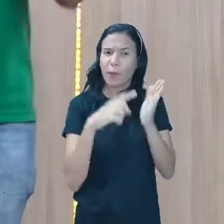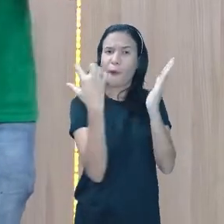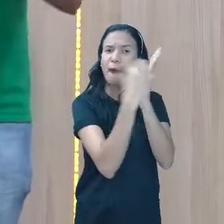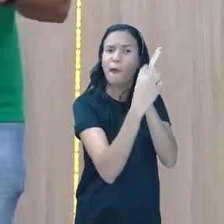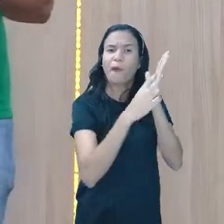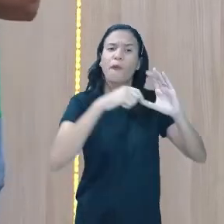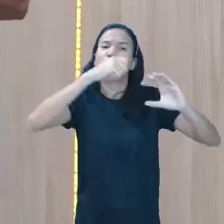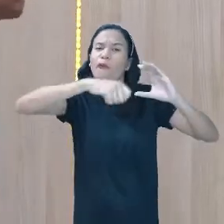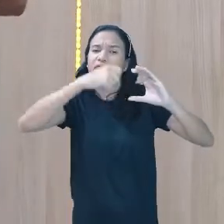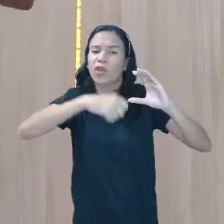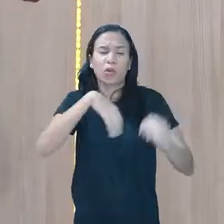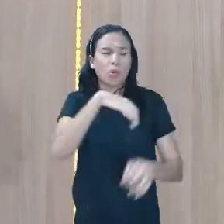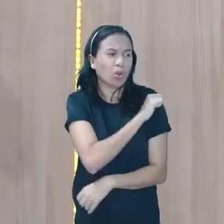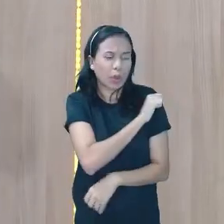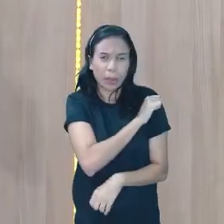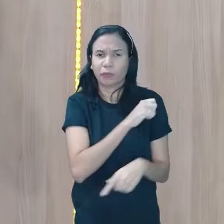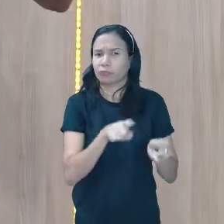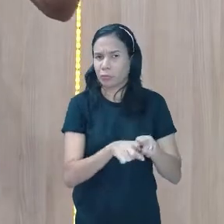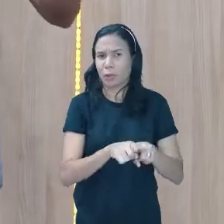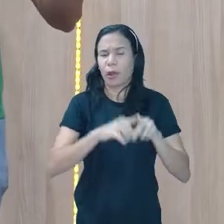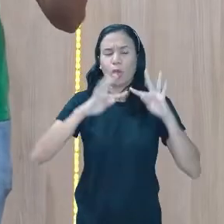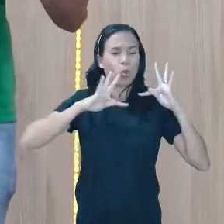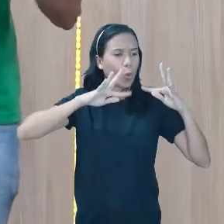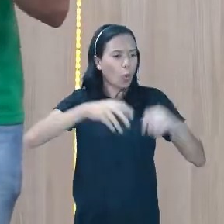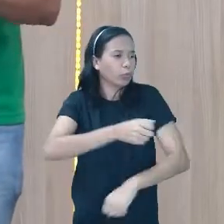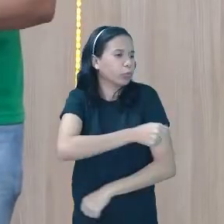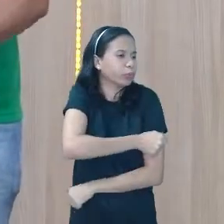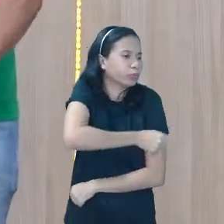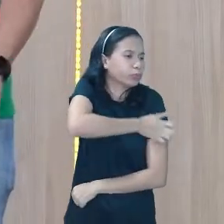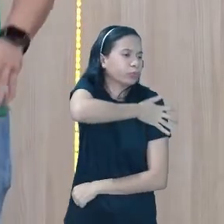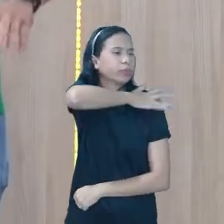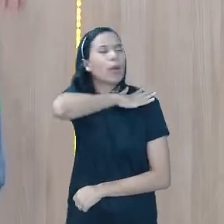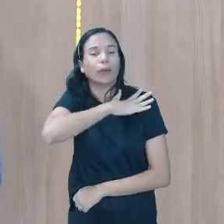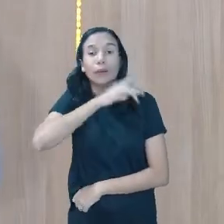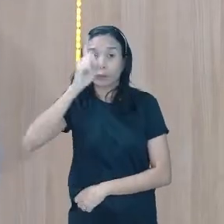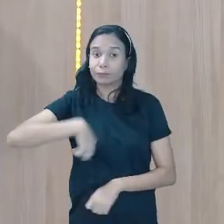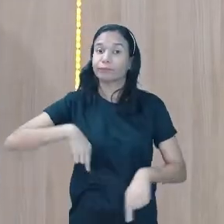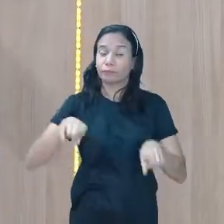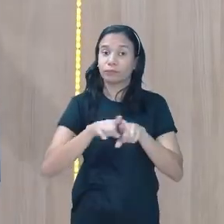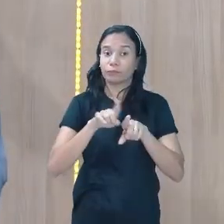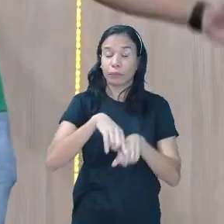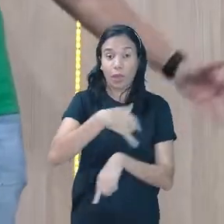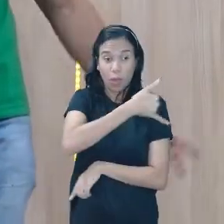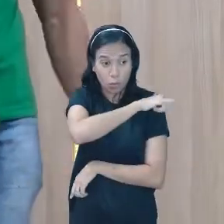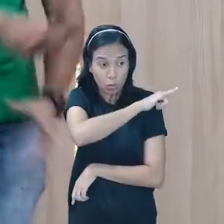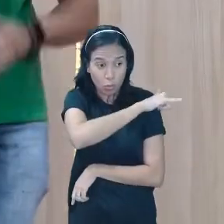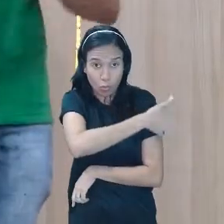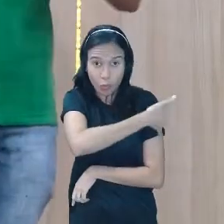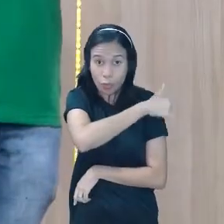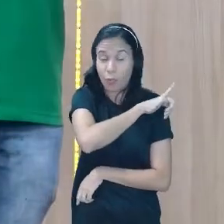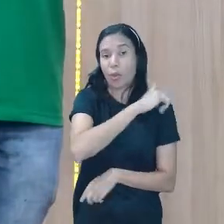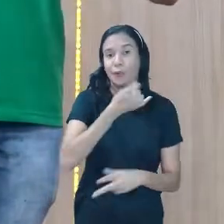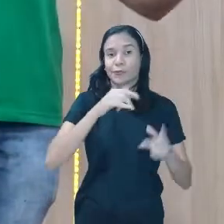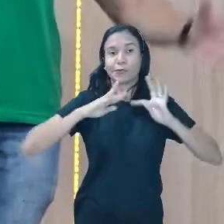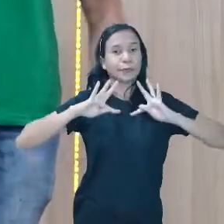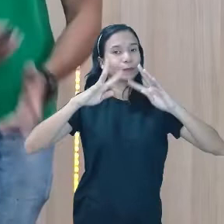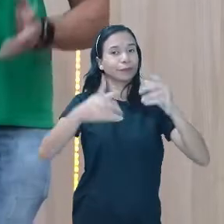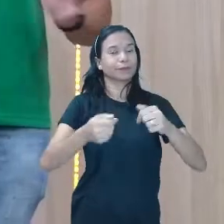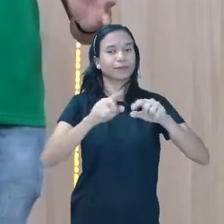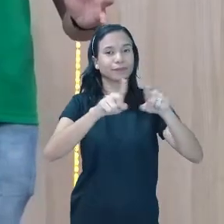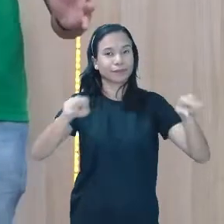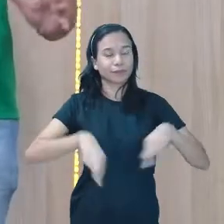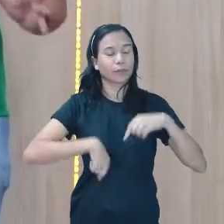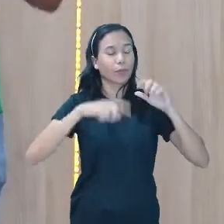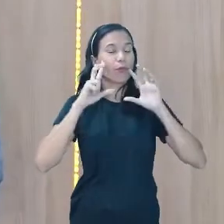certo? Não só do oitavo ano, mas de todos os anos finais, certo? Tem também do EJA, né, professora? De todas